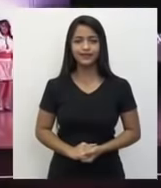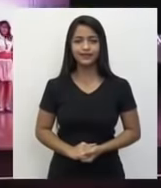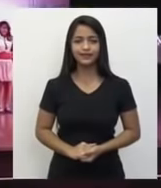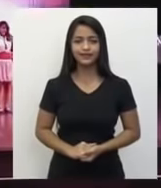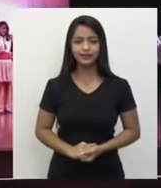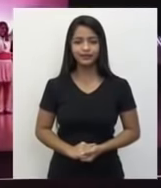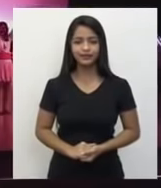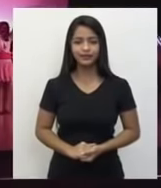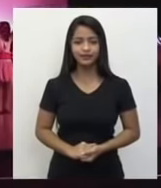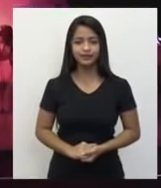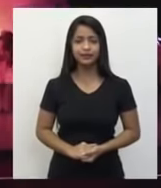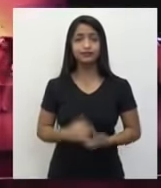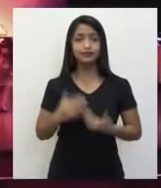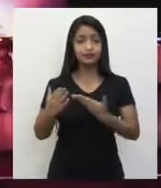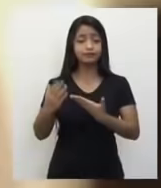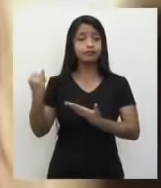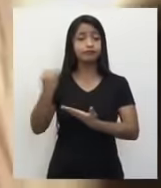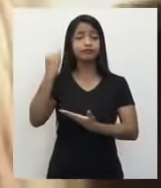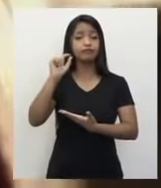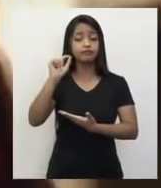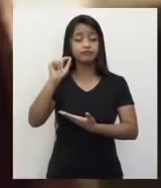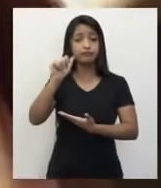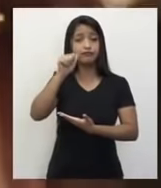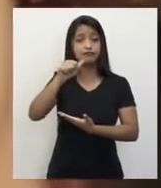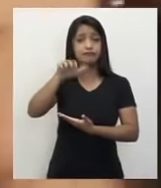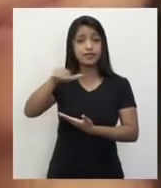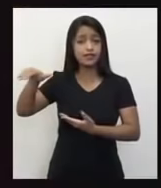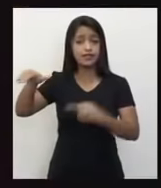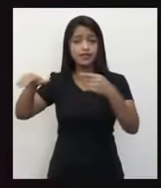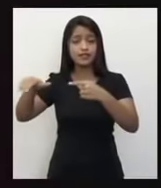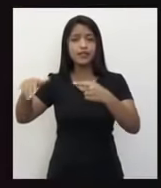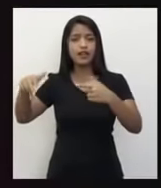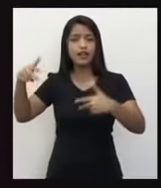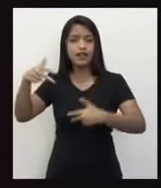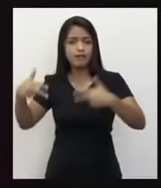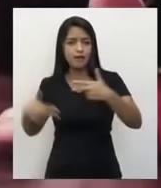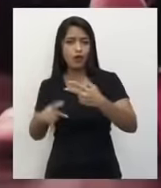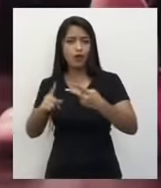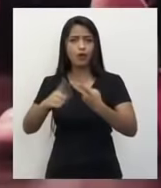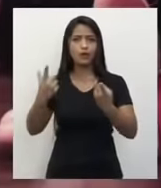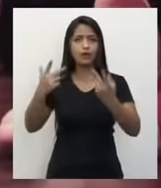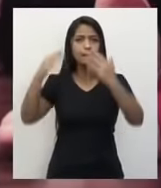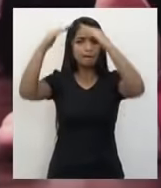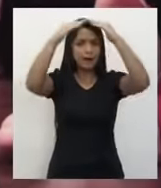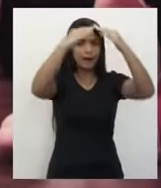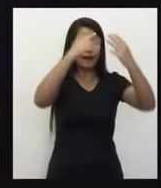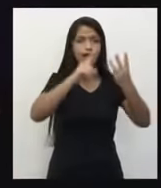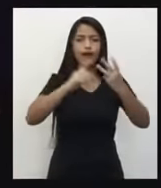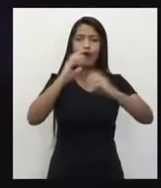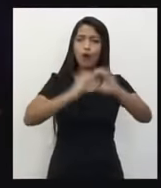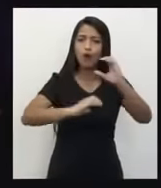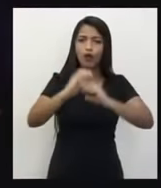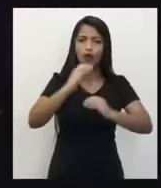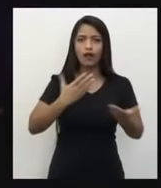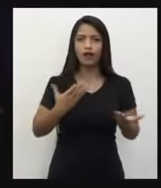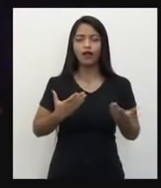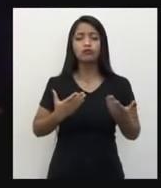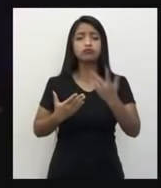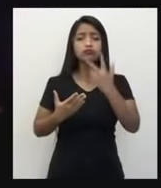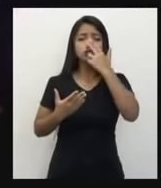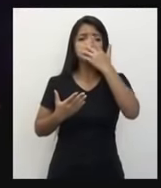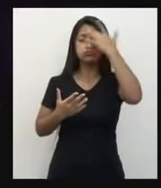Cada momento é importante para as meninas, né, diferentes do hip hop, do balé, do coral, mas eu acho que a hora que o